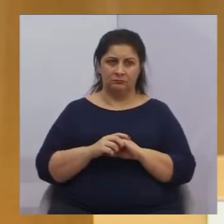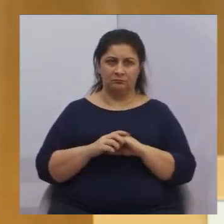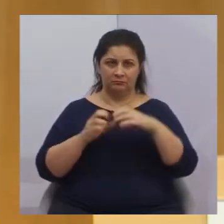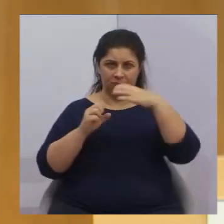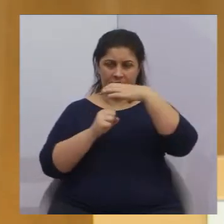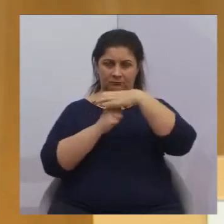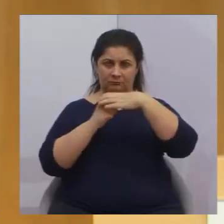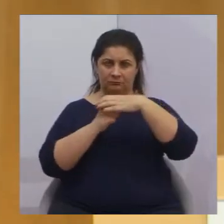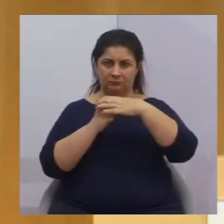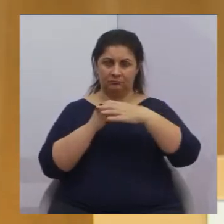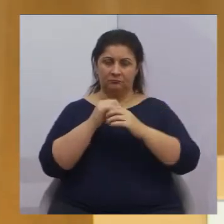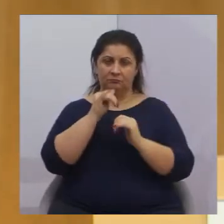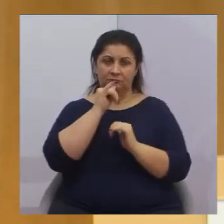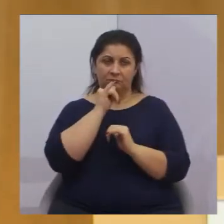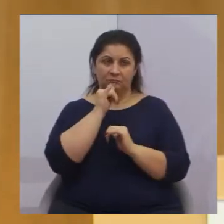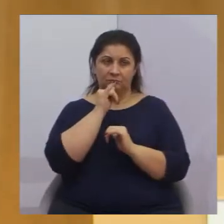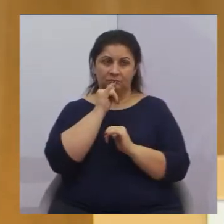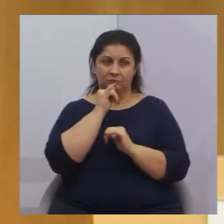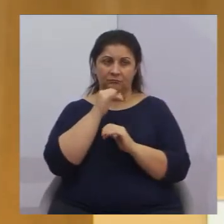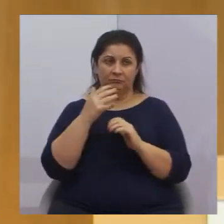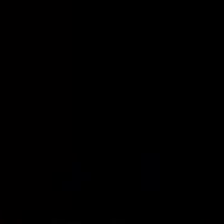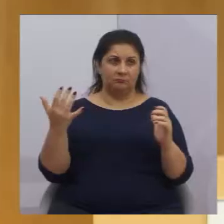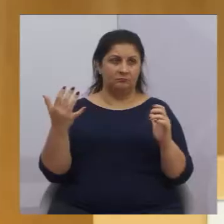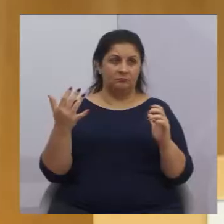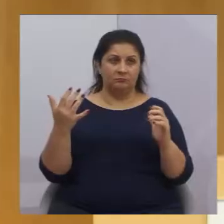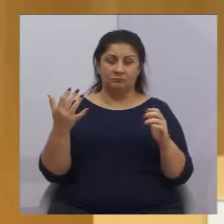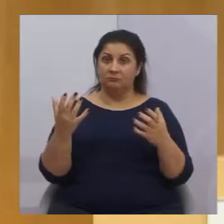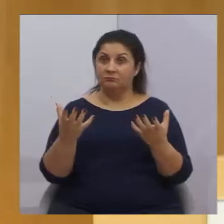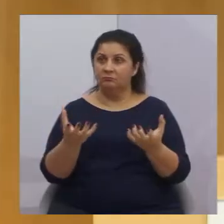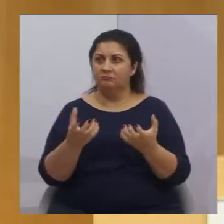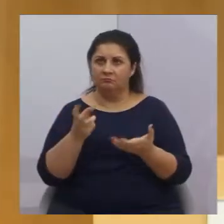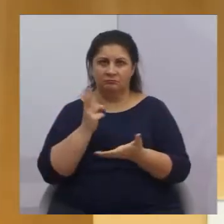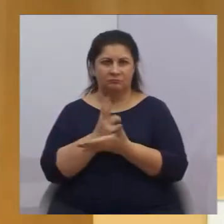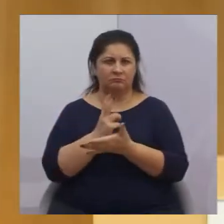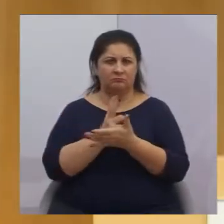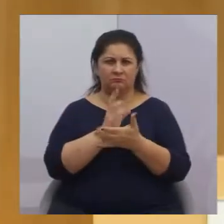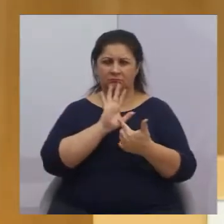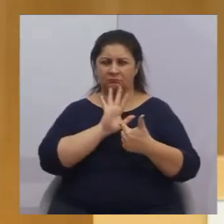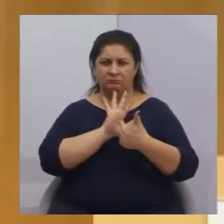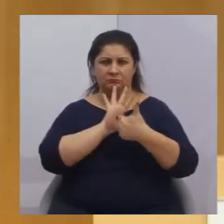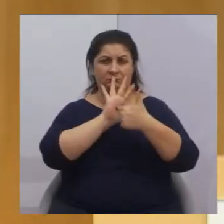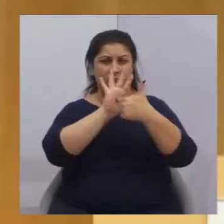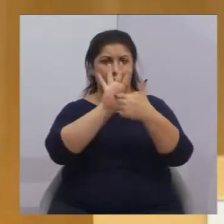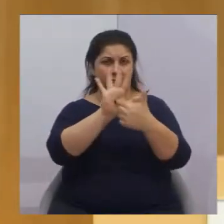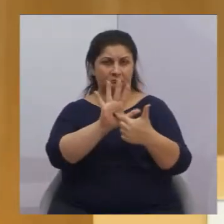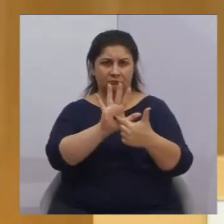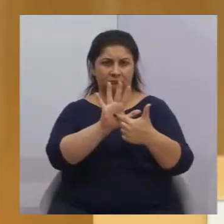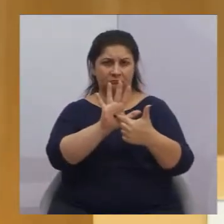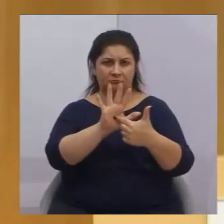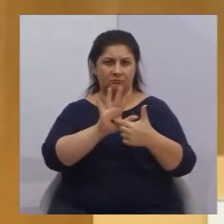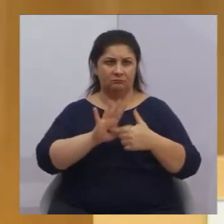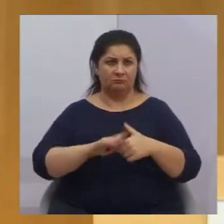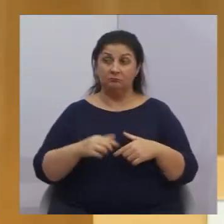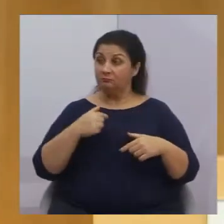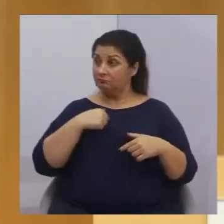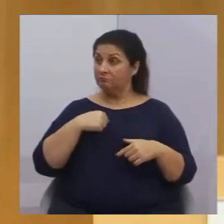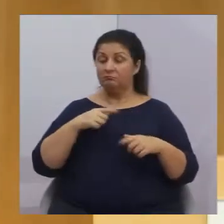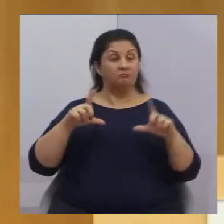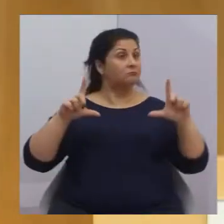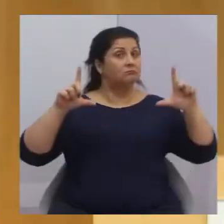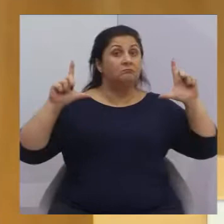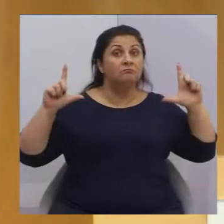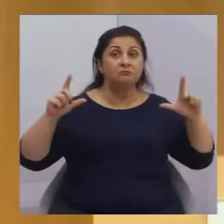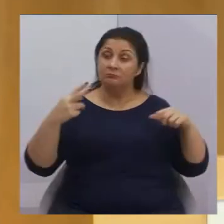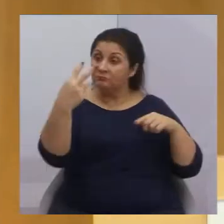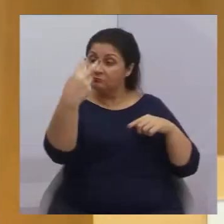uma supervalorização, ela mesma quer o tempo todo mostrar para os gestores que ela, não, eu estou presente,